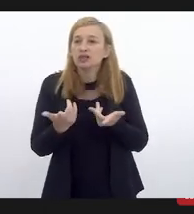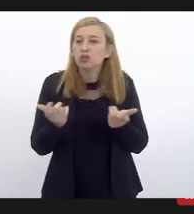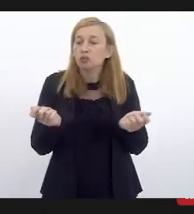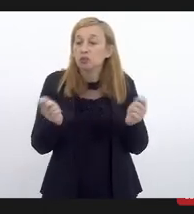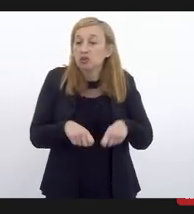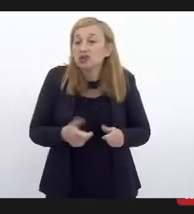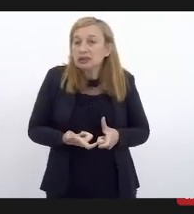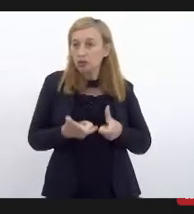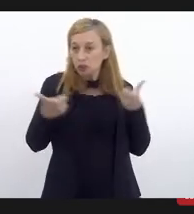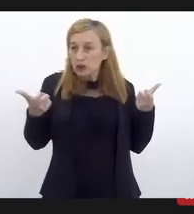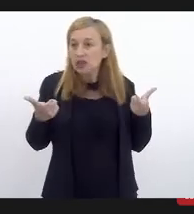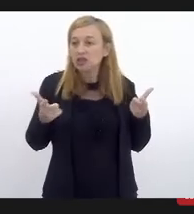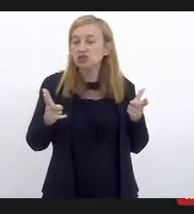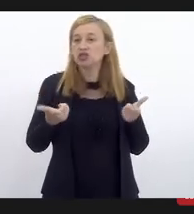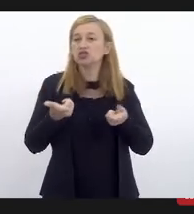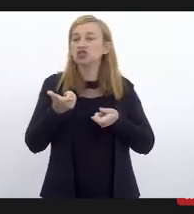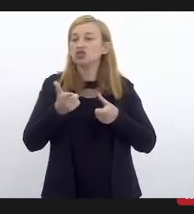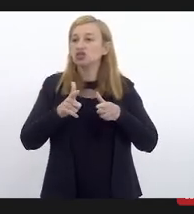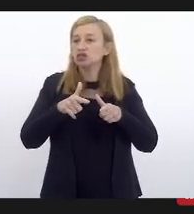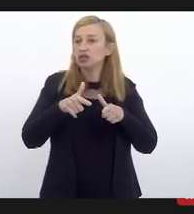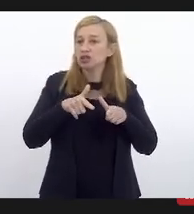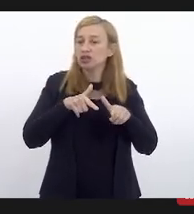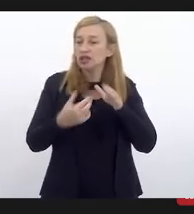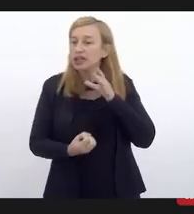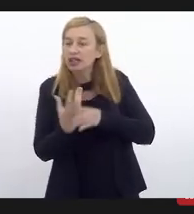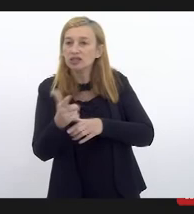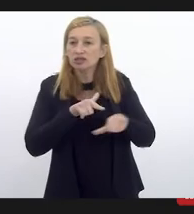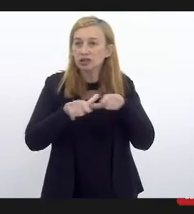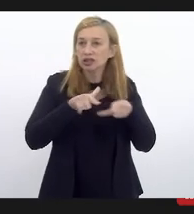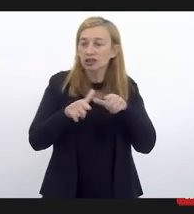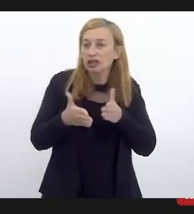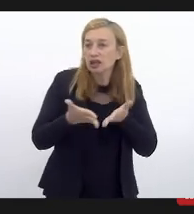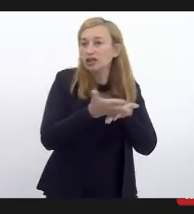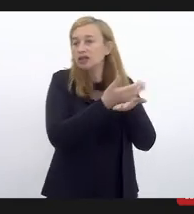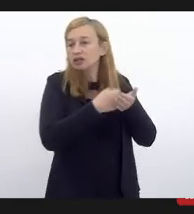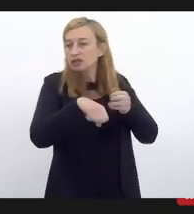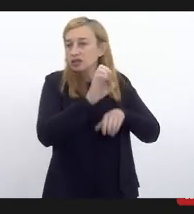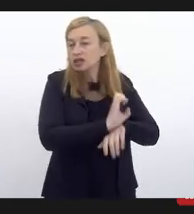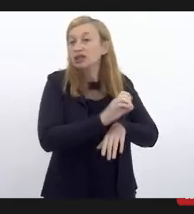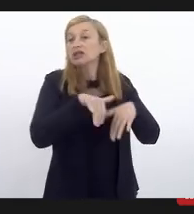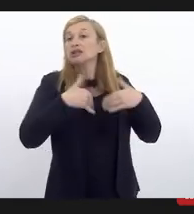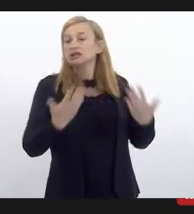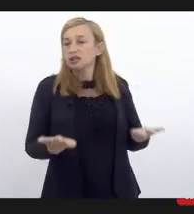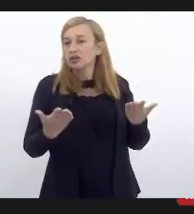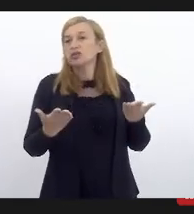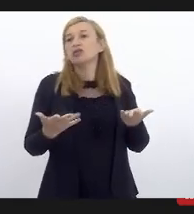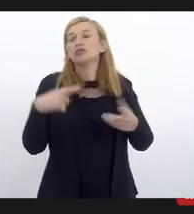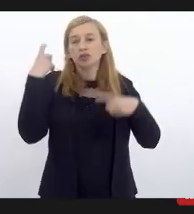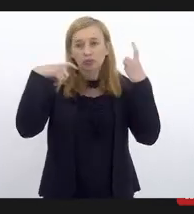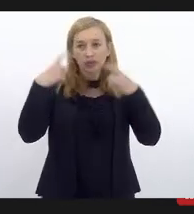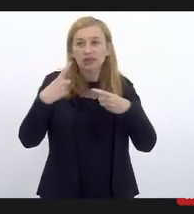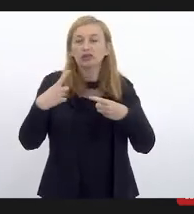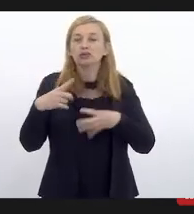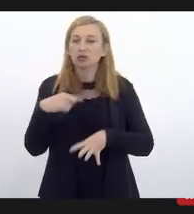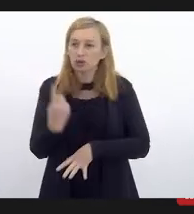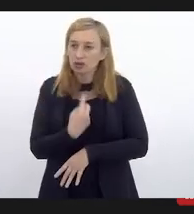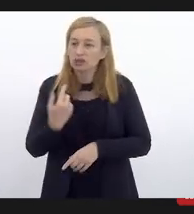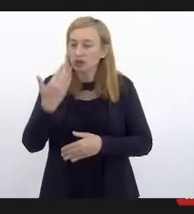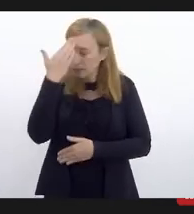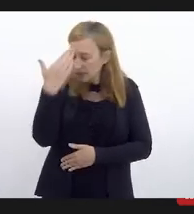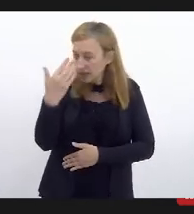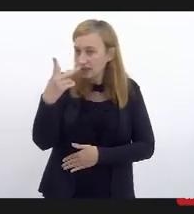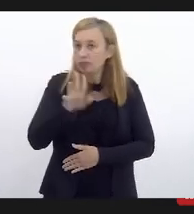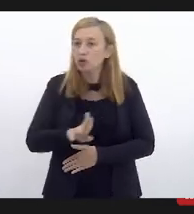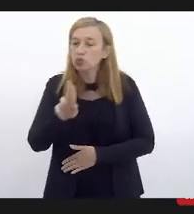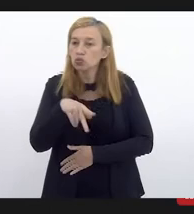potencial de geração de empregos, de arrecadação para o estado. Então, é uma preocupação latente nossa. Tá? Agradeço o uso